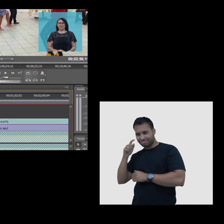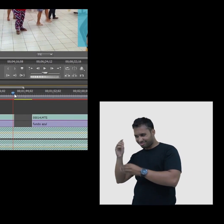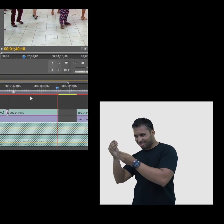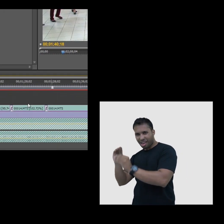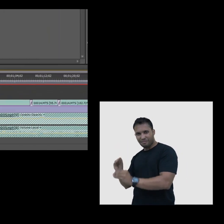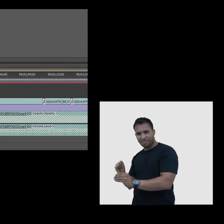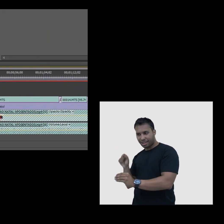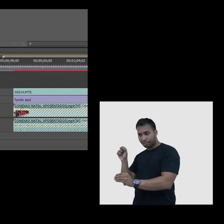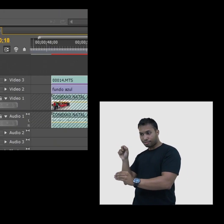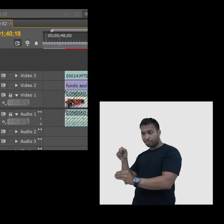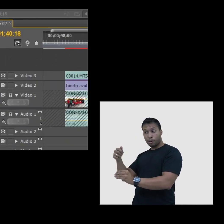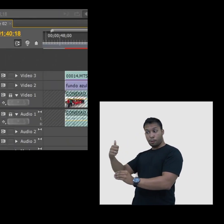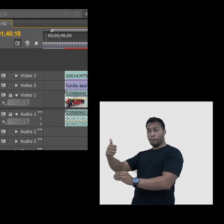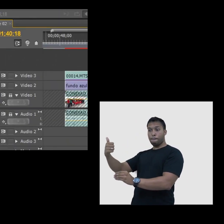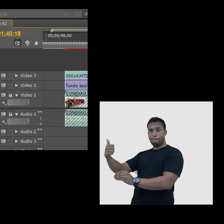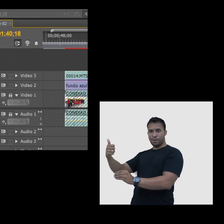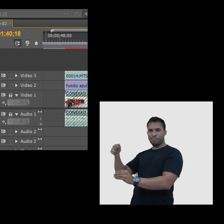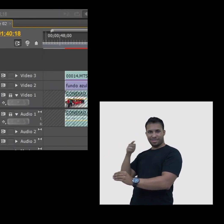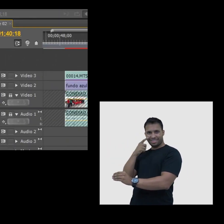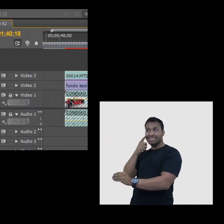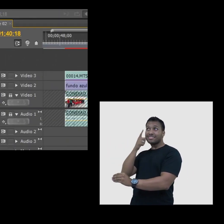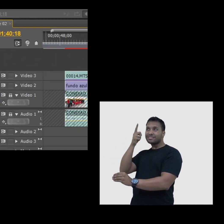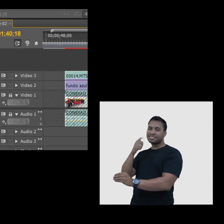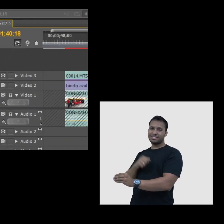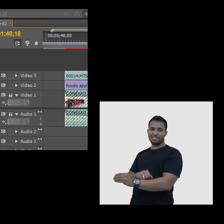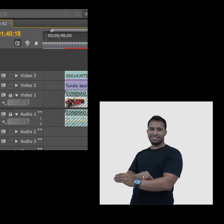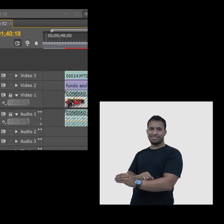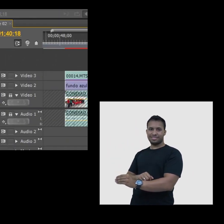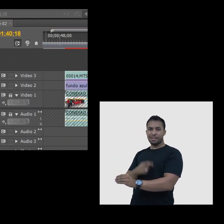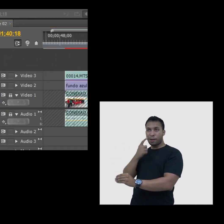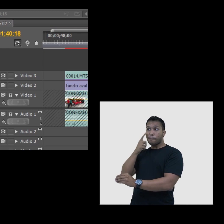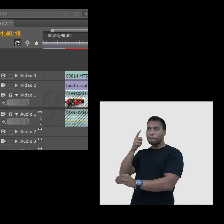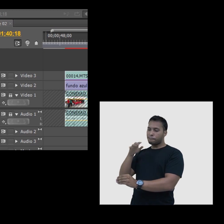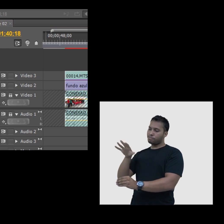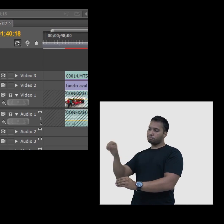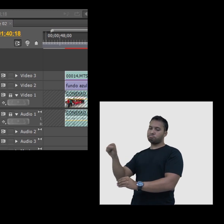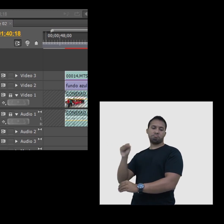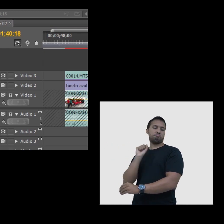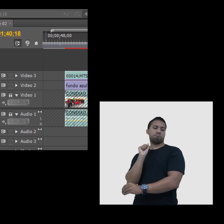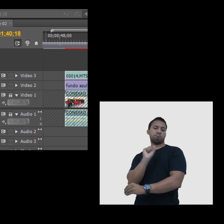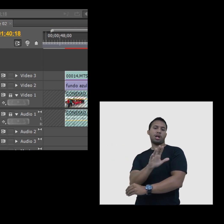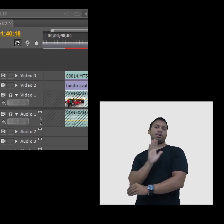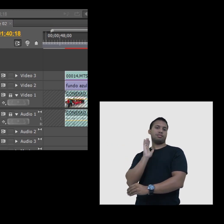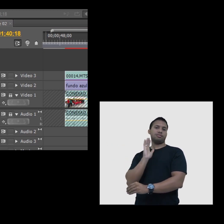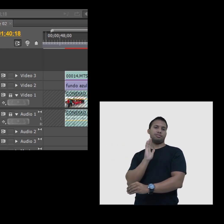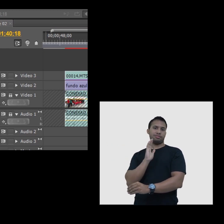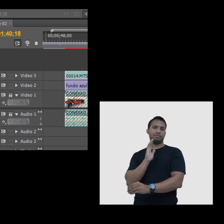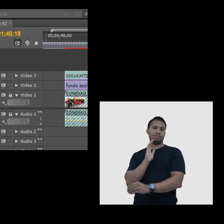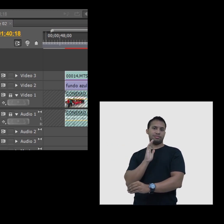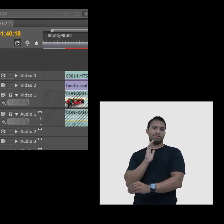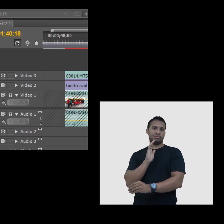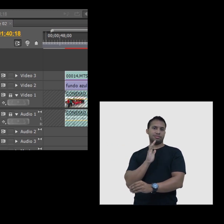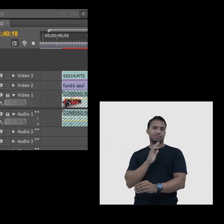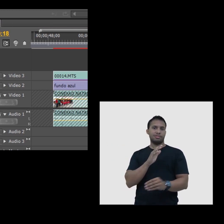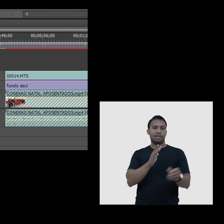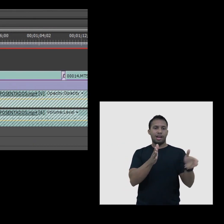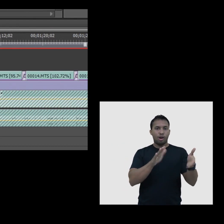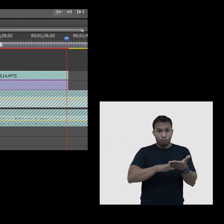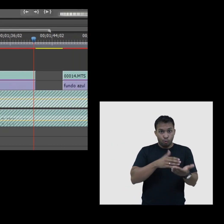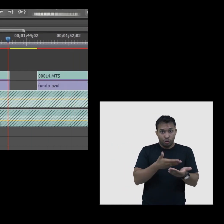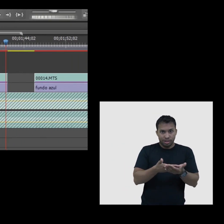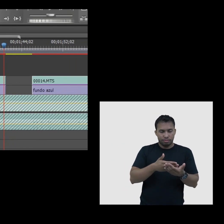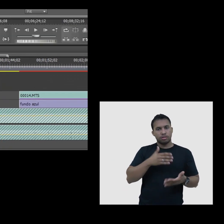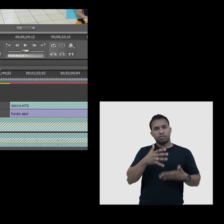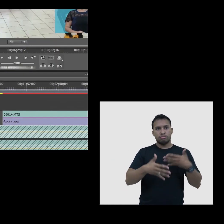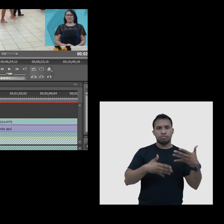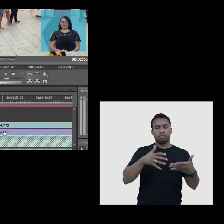na mesma pasta que a gente está do Deep to Black, a gente pega esse primeiro efeito, ó, Additive Dissolve, e joga e arrasta até